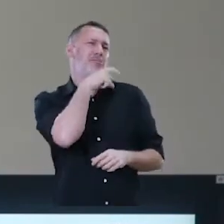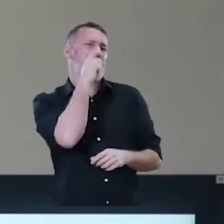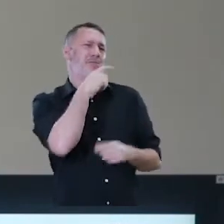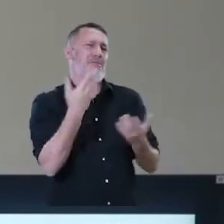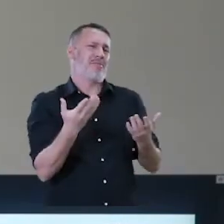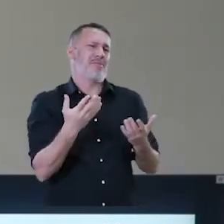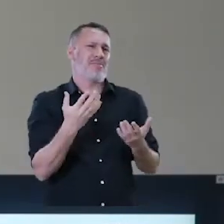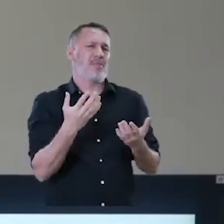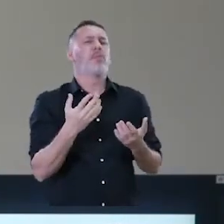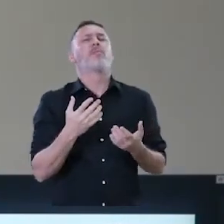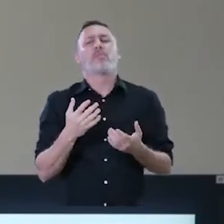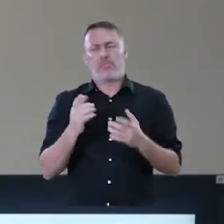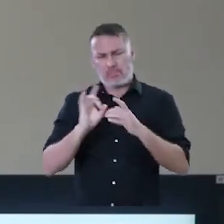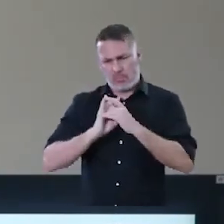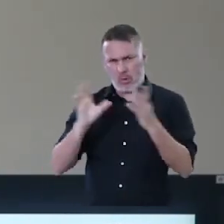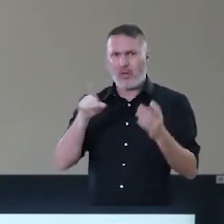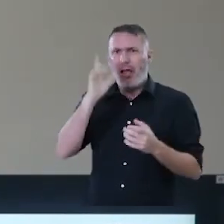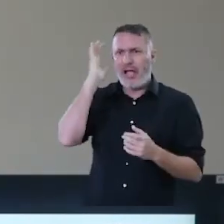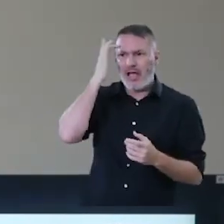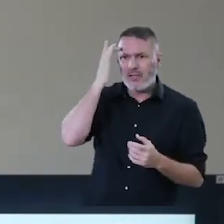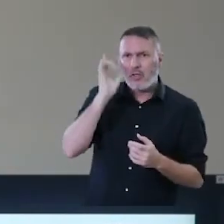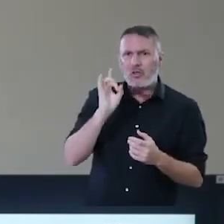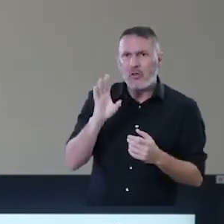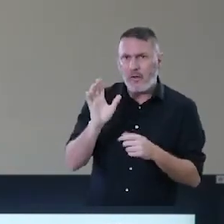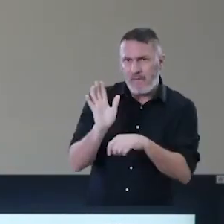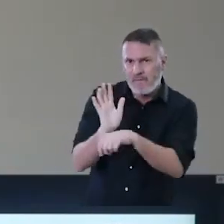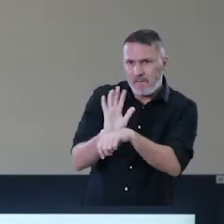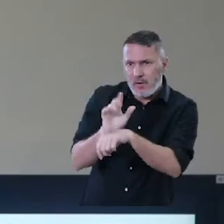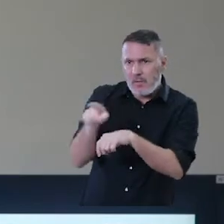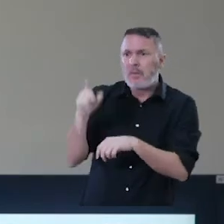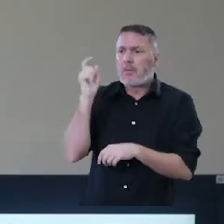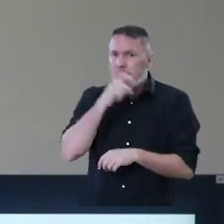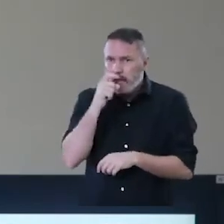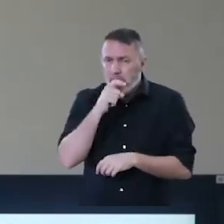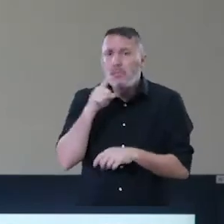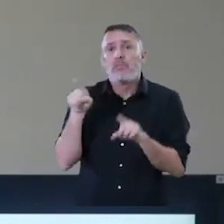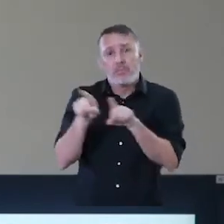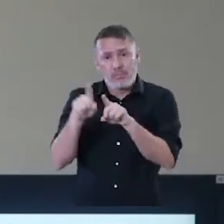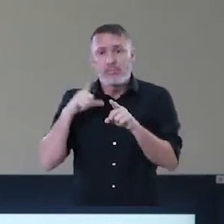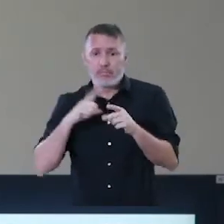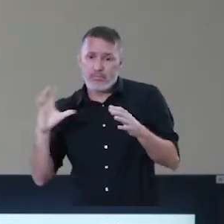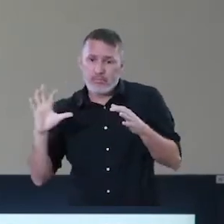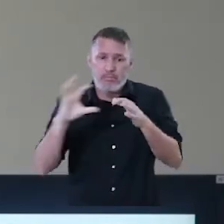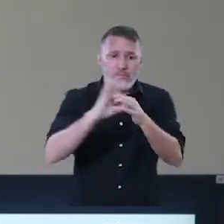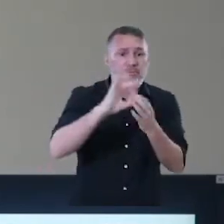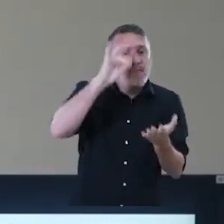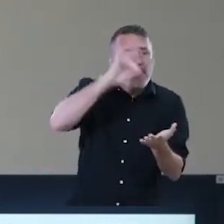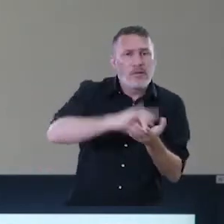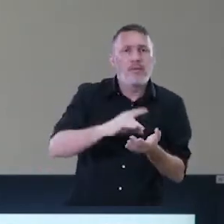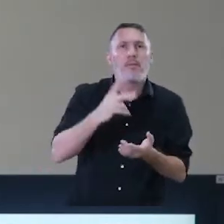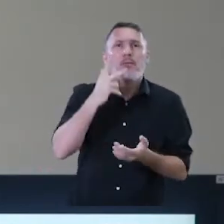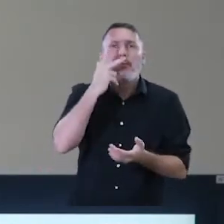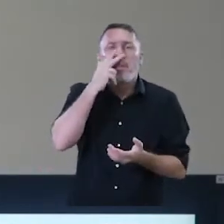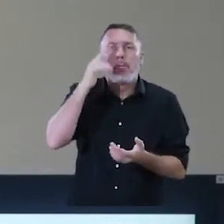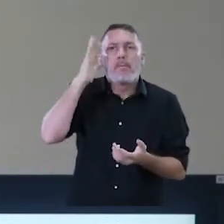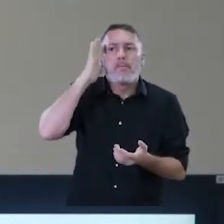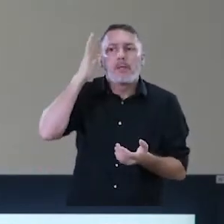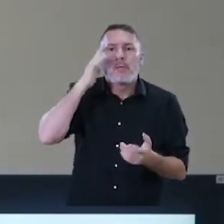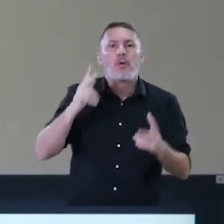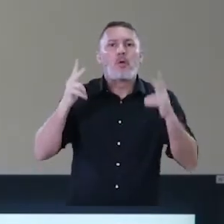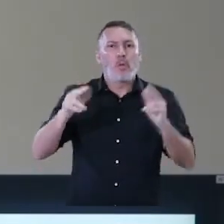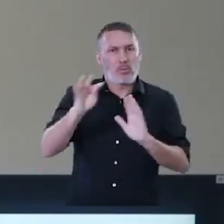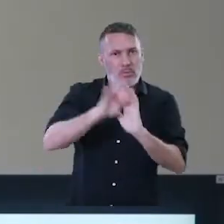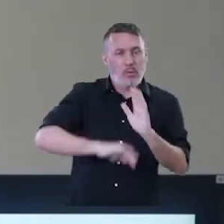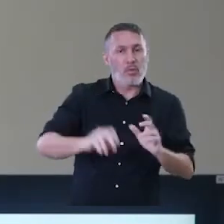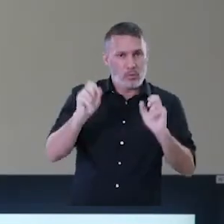ficção, eu posso? Aí você vai usar, olha, para além da ficção, aí você vai falar, ó, na realidade também temos a mesma ideia